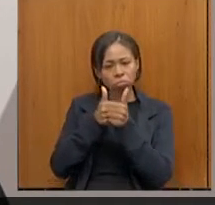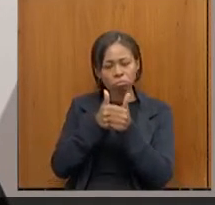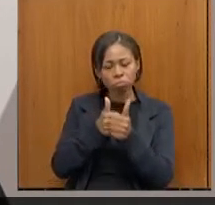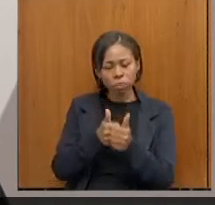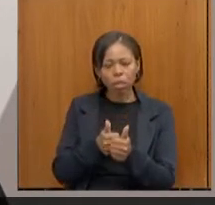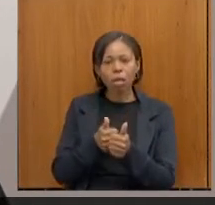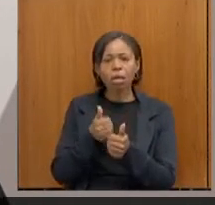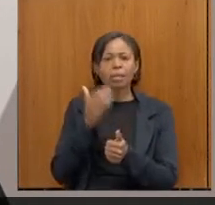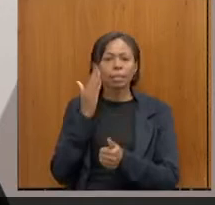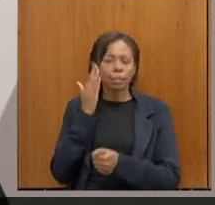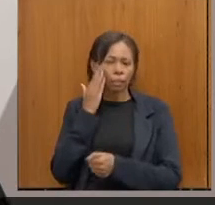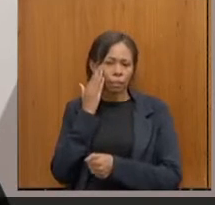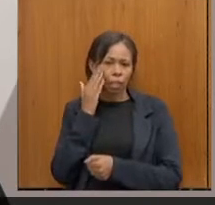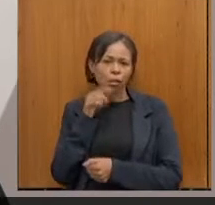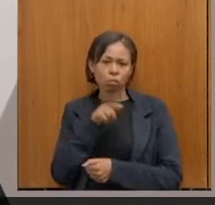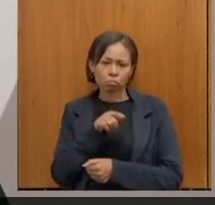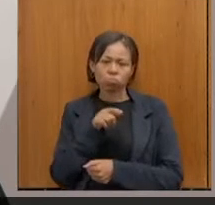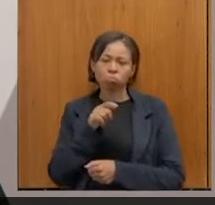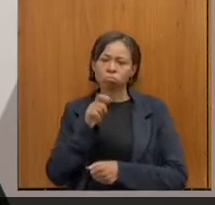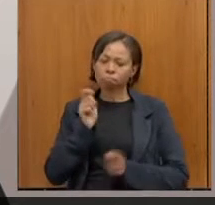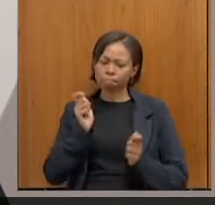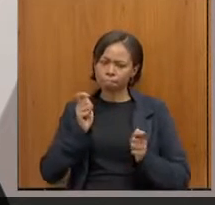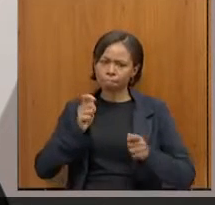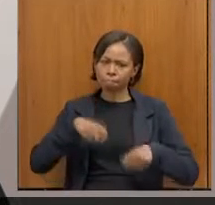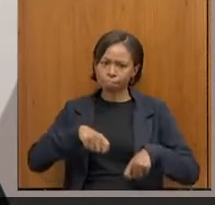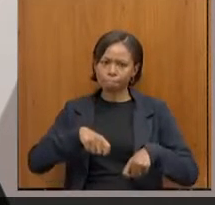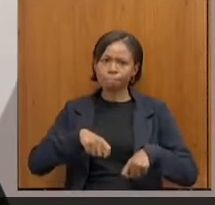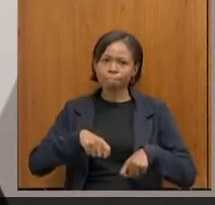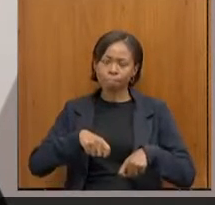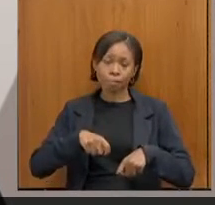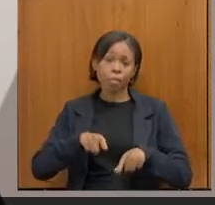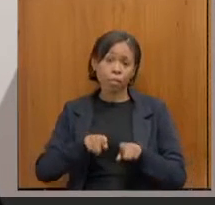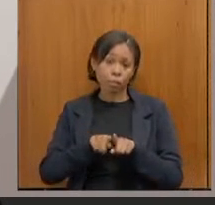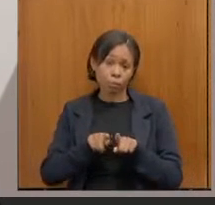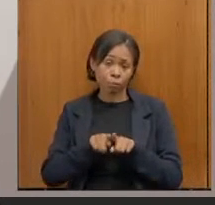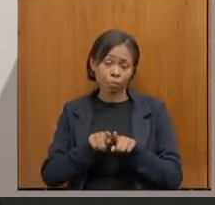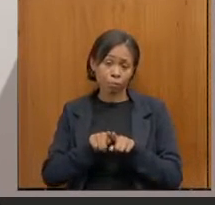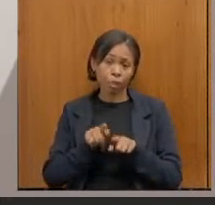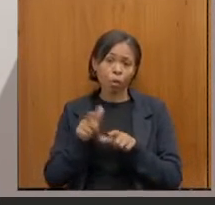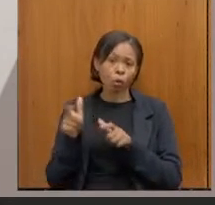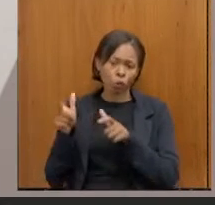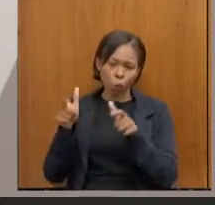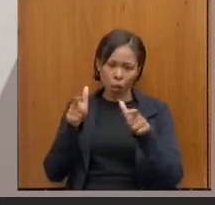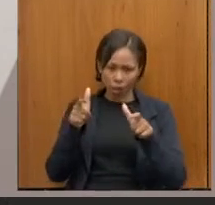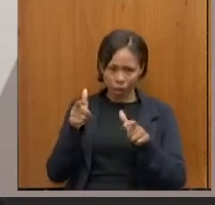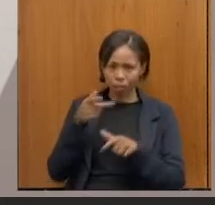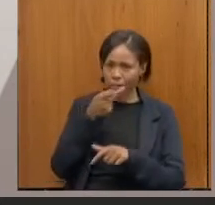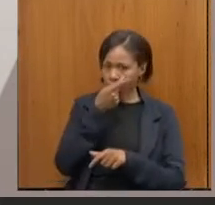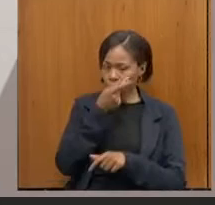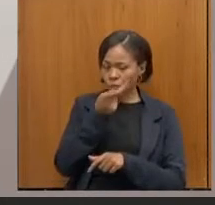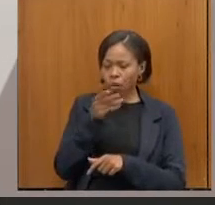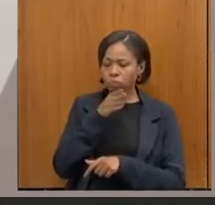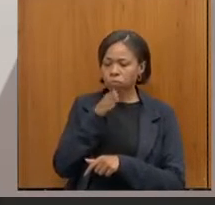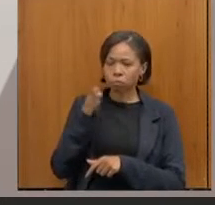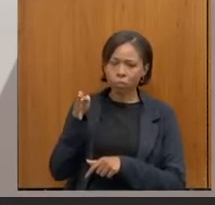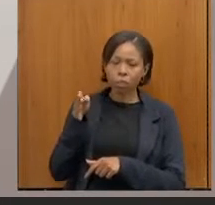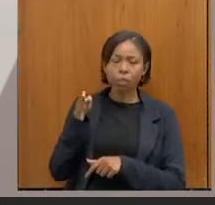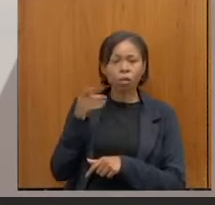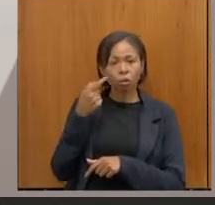da competência e inclusive que eu deixo bem cá para onde eu passo que a secretaria que tem mais